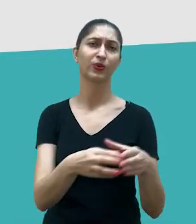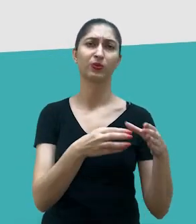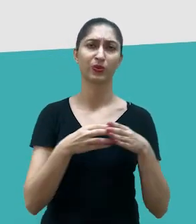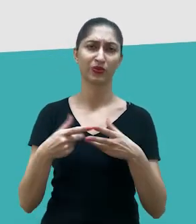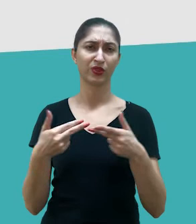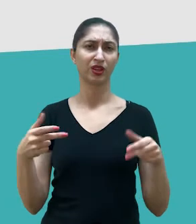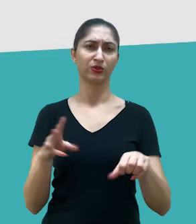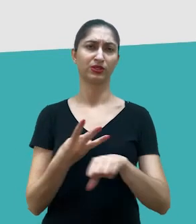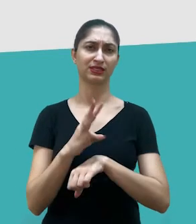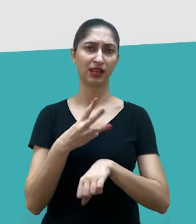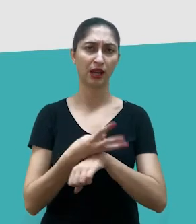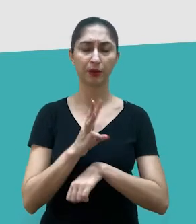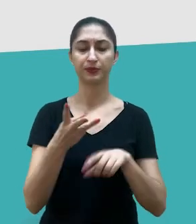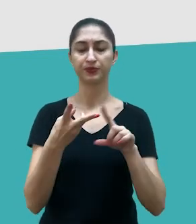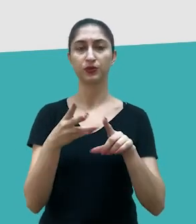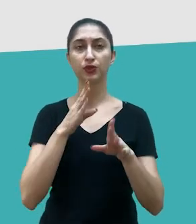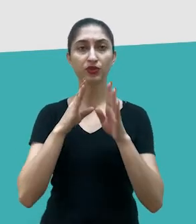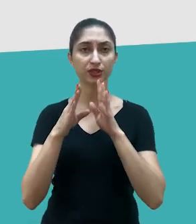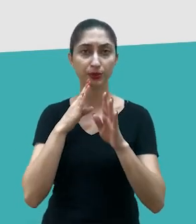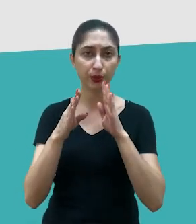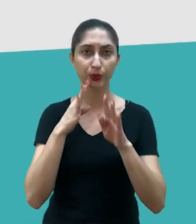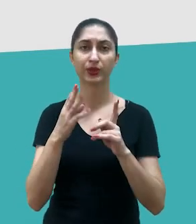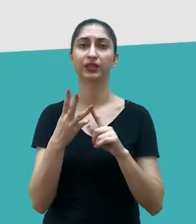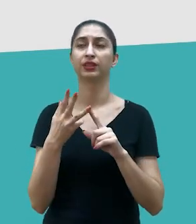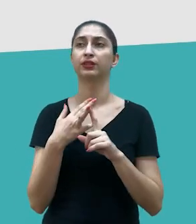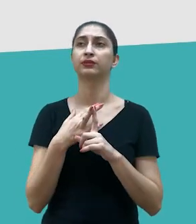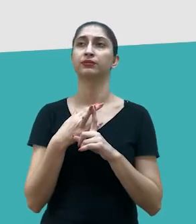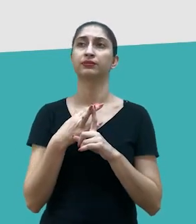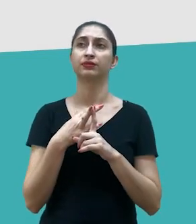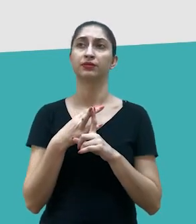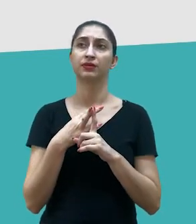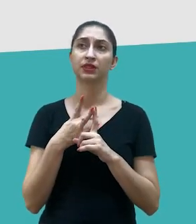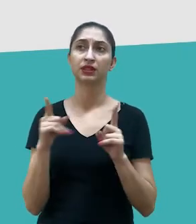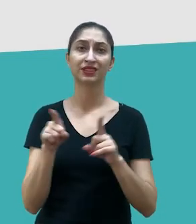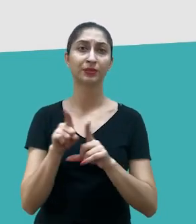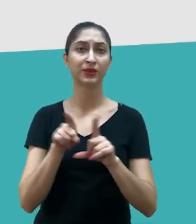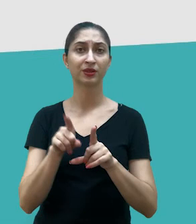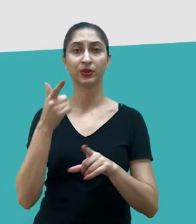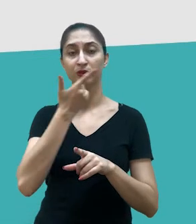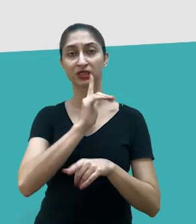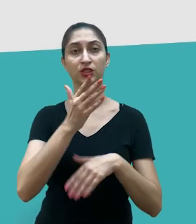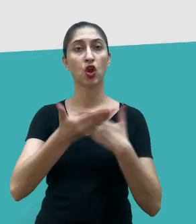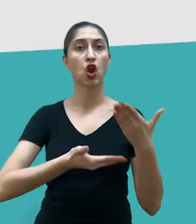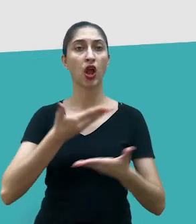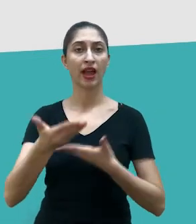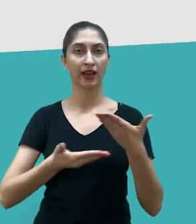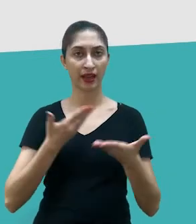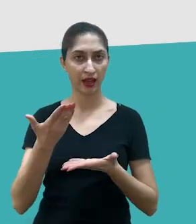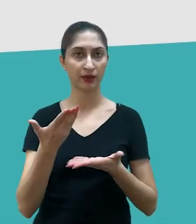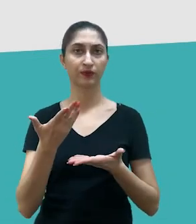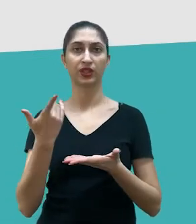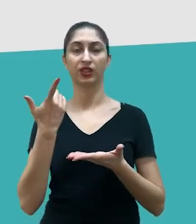no WhatsApp, no Facebook, não é? Inclusive para trocar peças e fazer